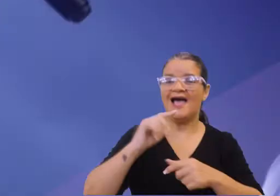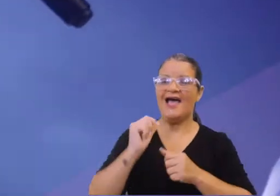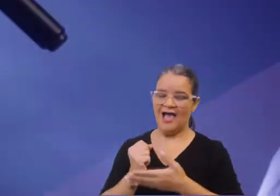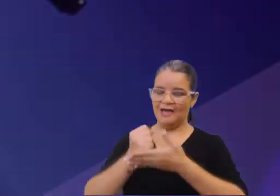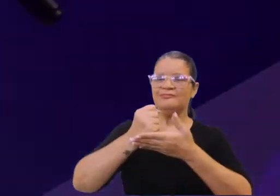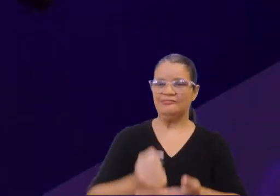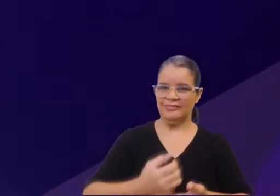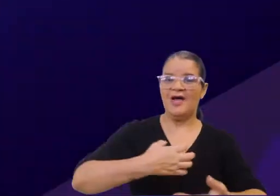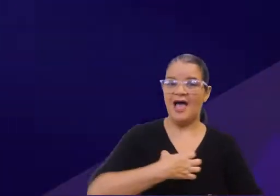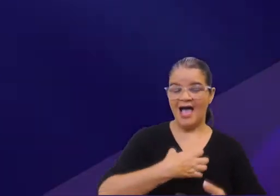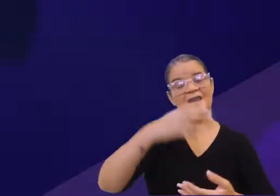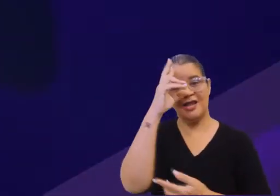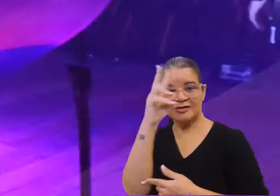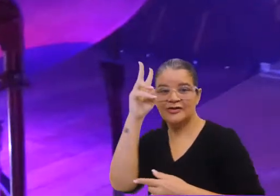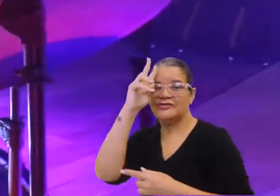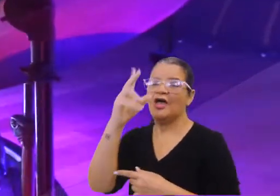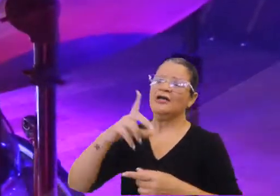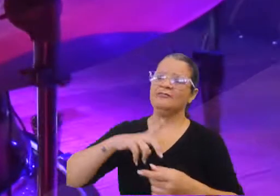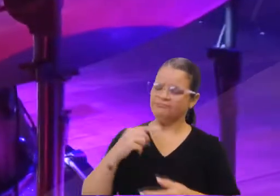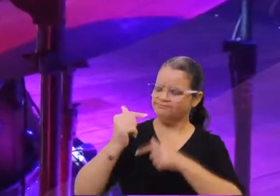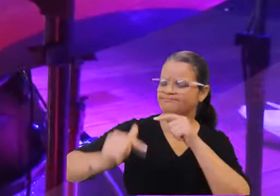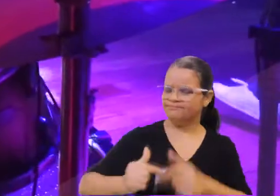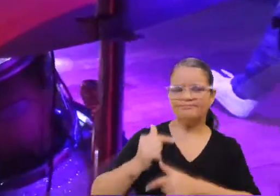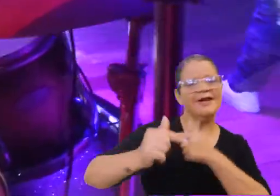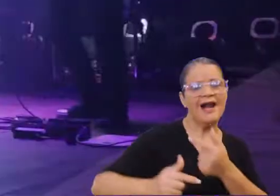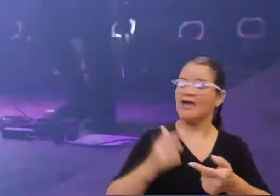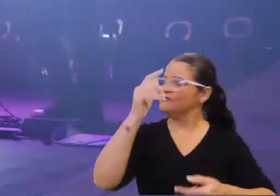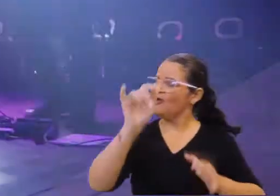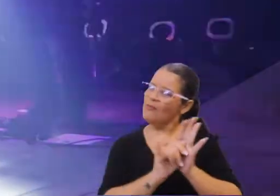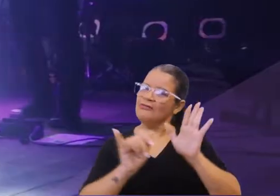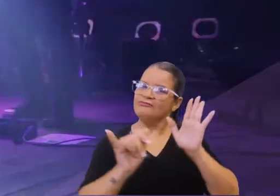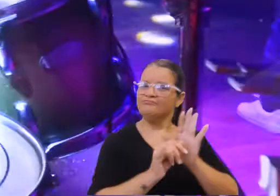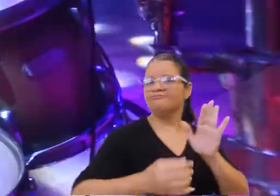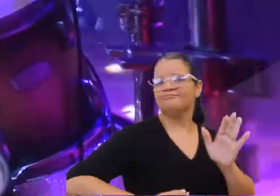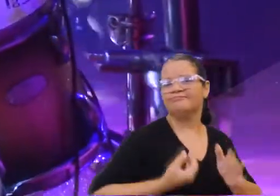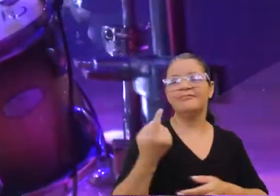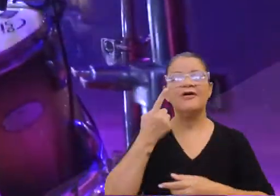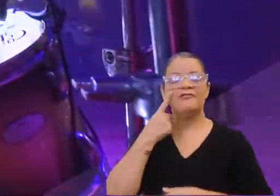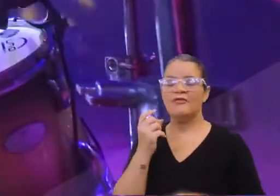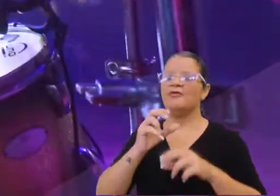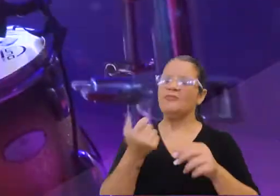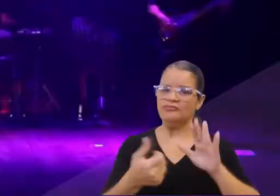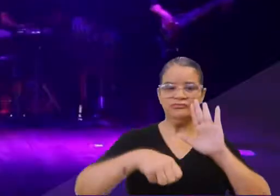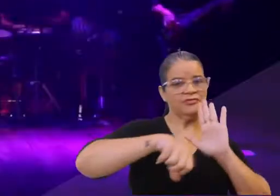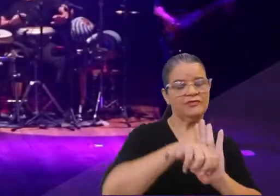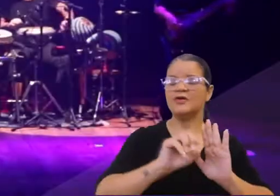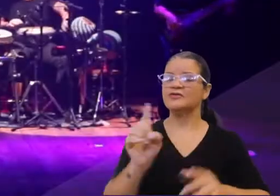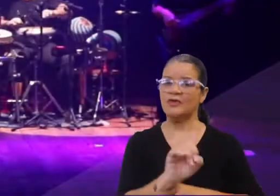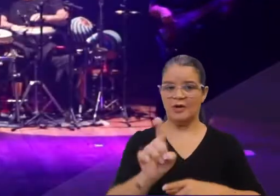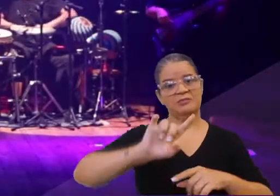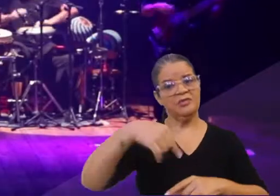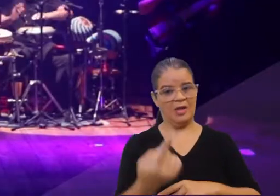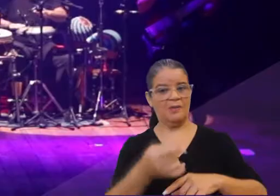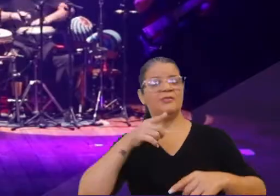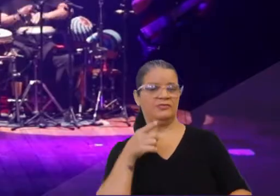no meu peito. E nessa história, vim me debater e vi que esse é meu jeito de viver. Voz do crime, faça ou não faça, porque hoje você